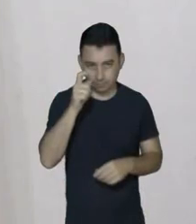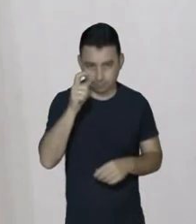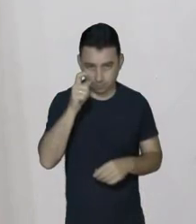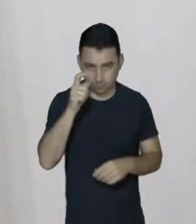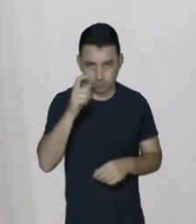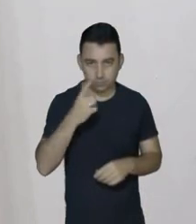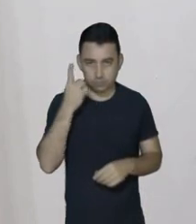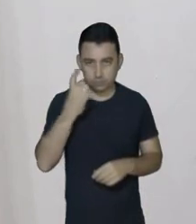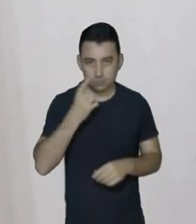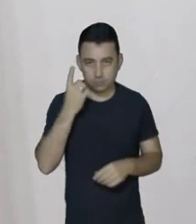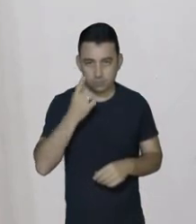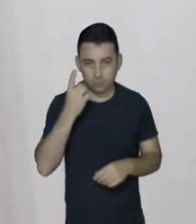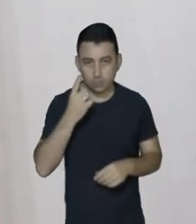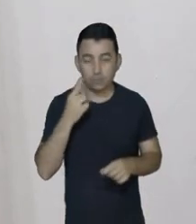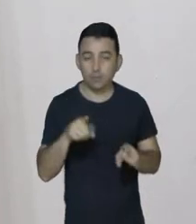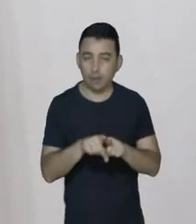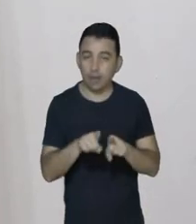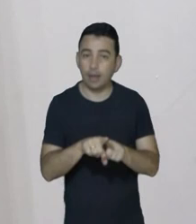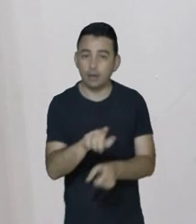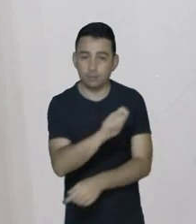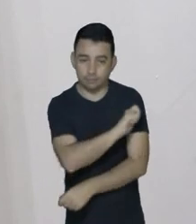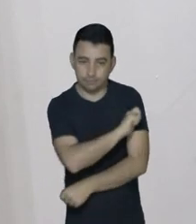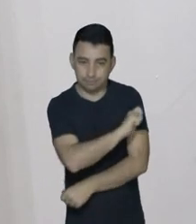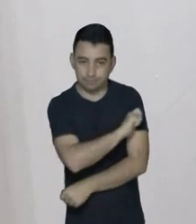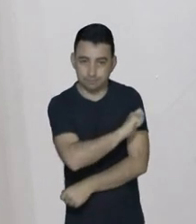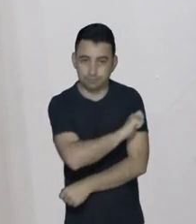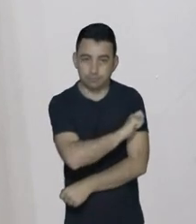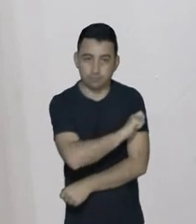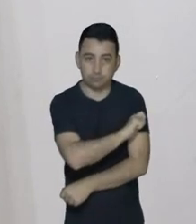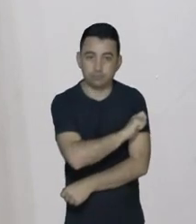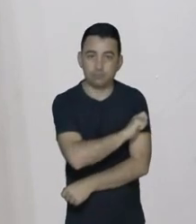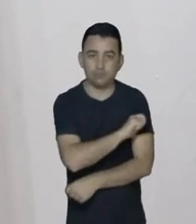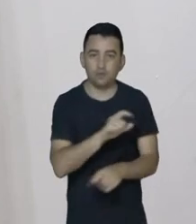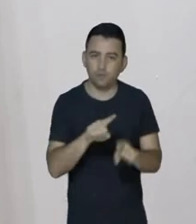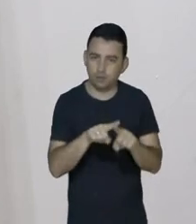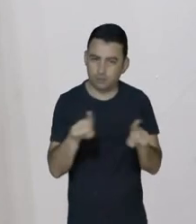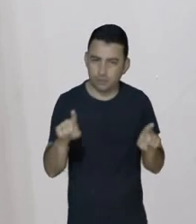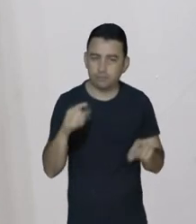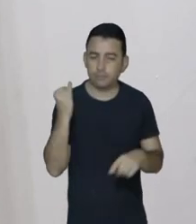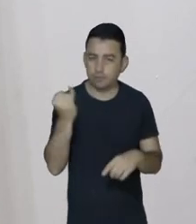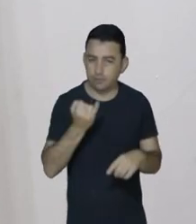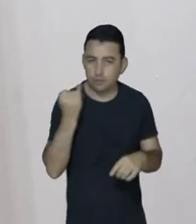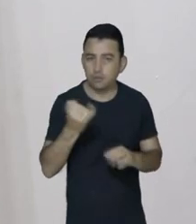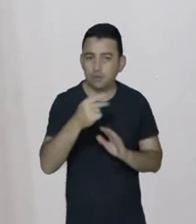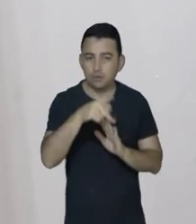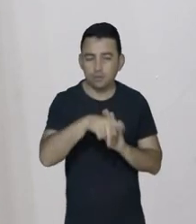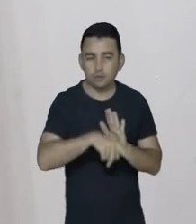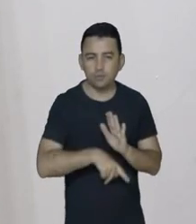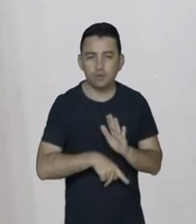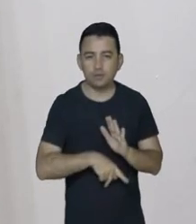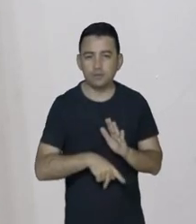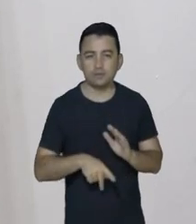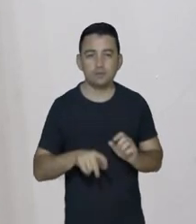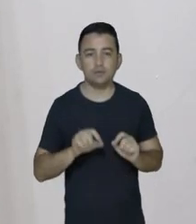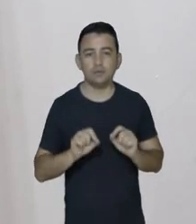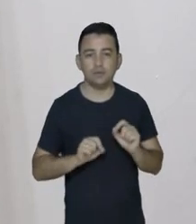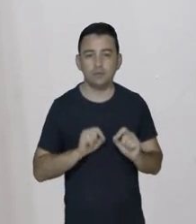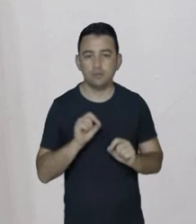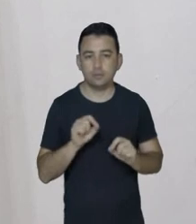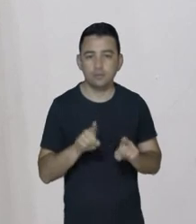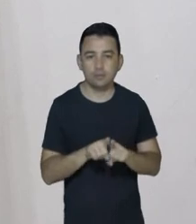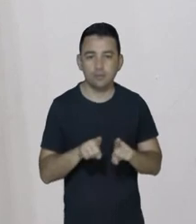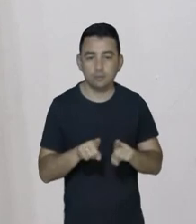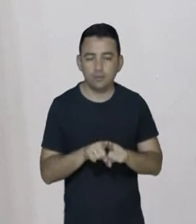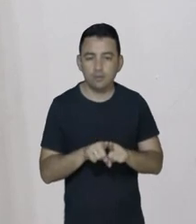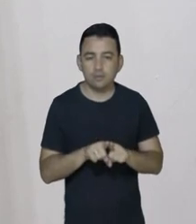deputados, aos nossos alunos, né, que estão aqui, que vocês são a essência desse projeto, aos coordenadores do projeto, aqueles que estão